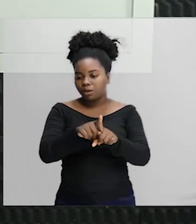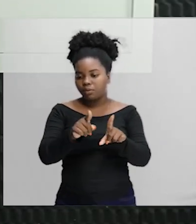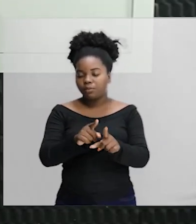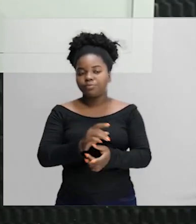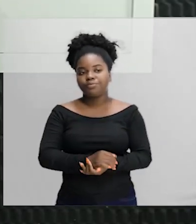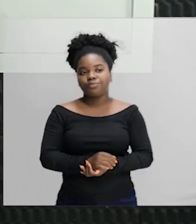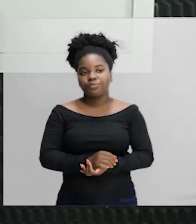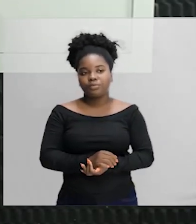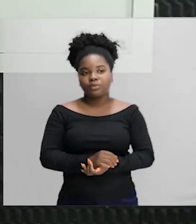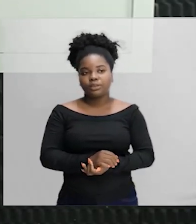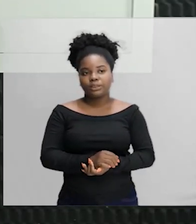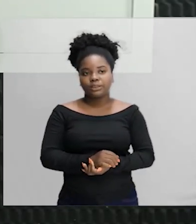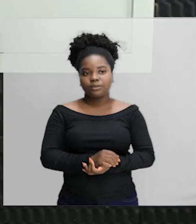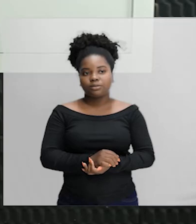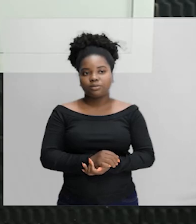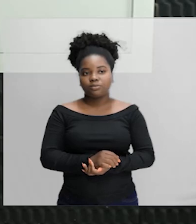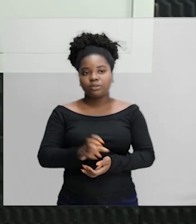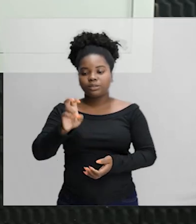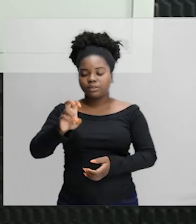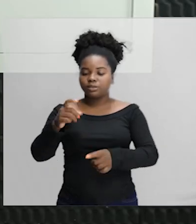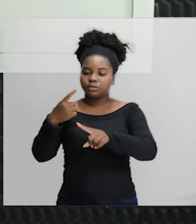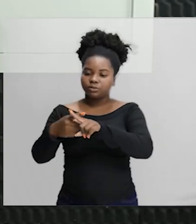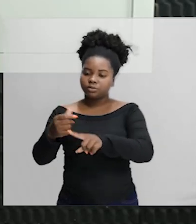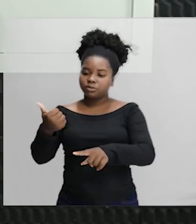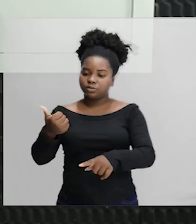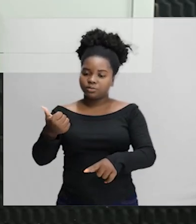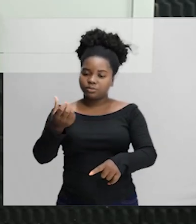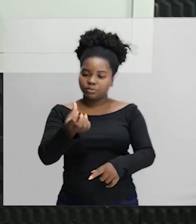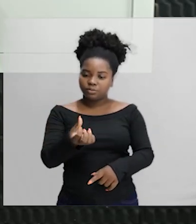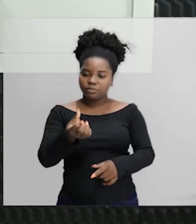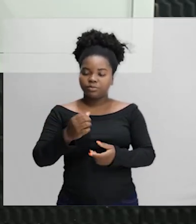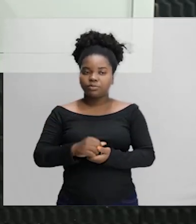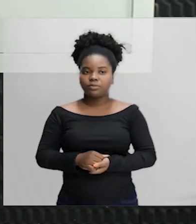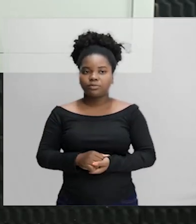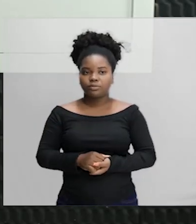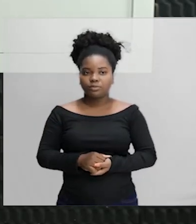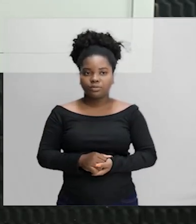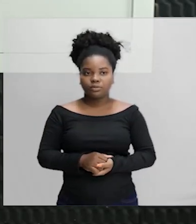seguinte, eu vou fazer 5 vezes 16, tá certo?